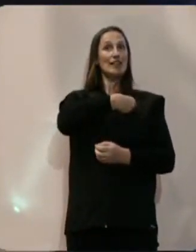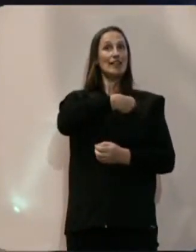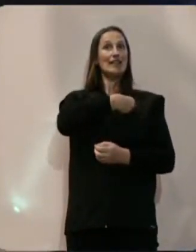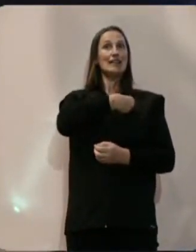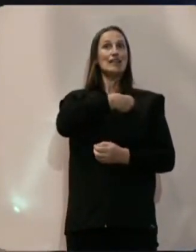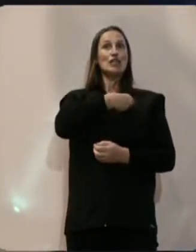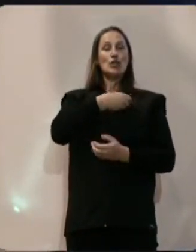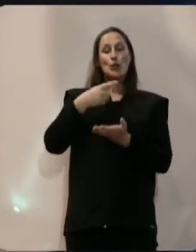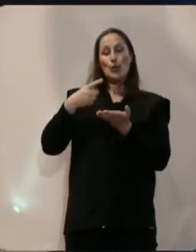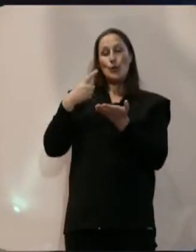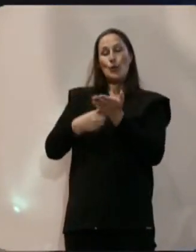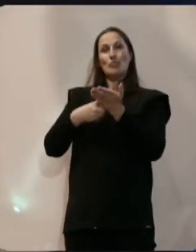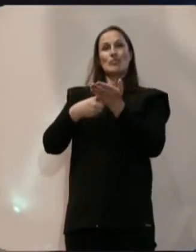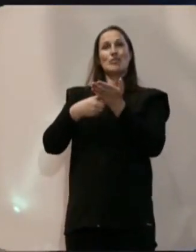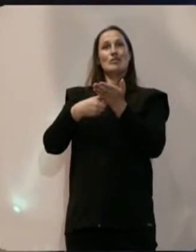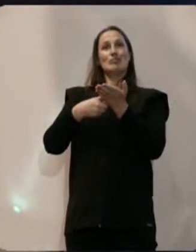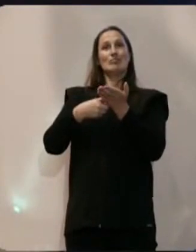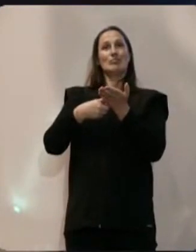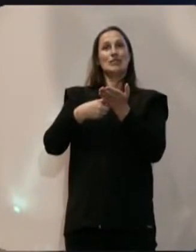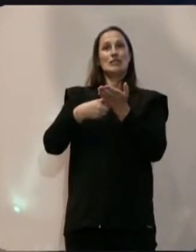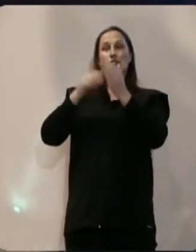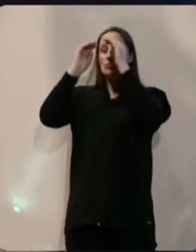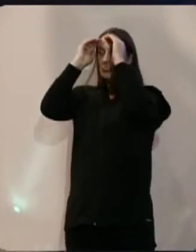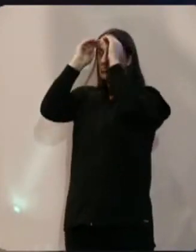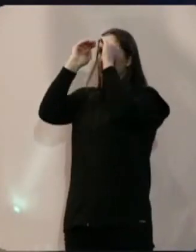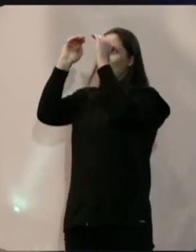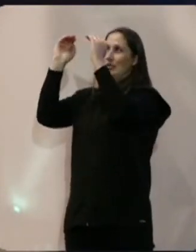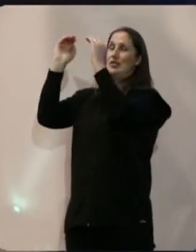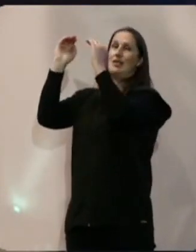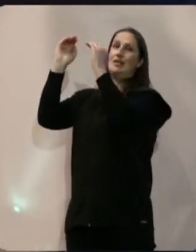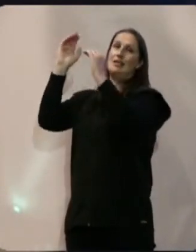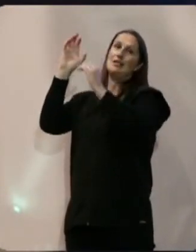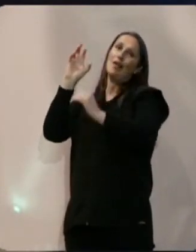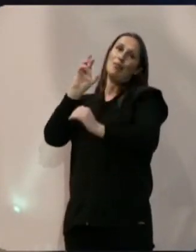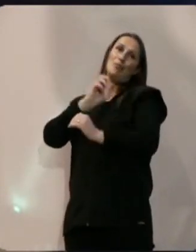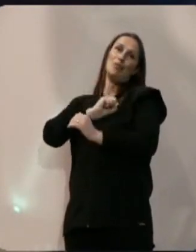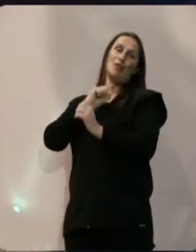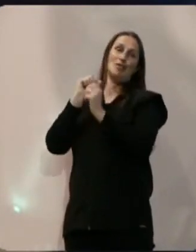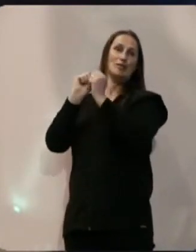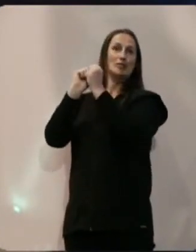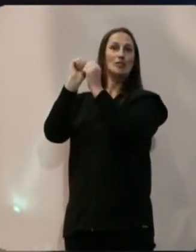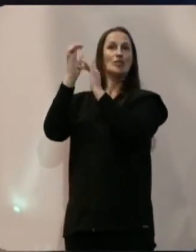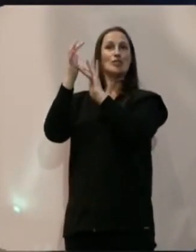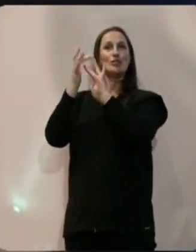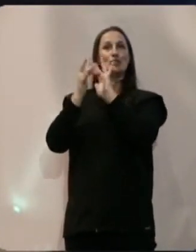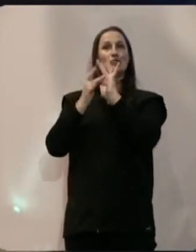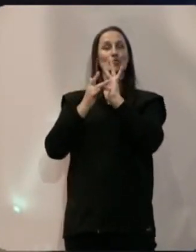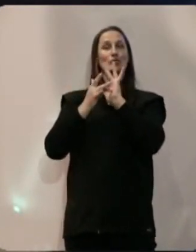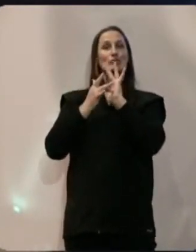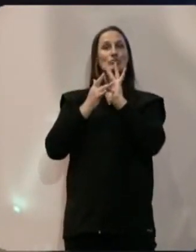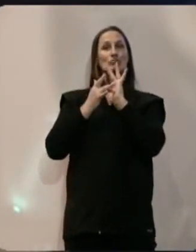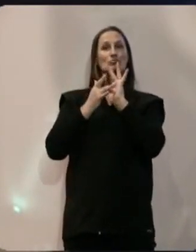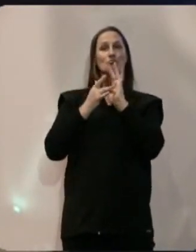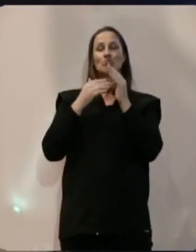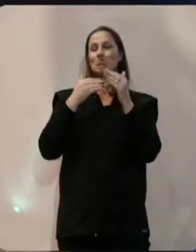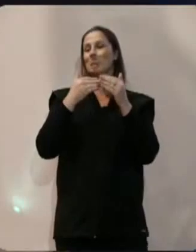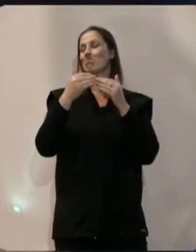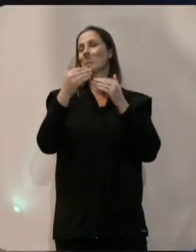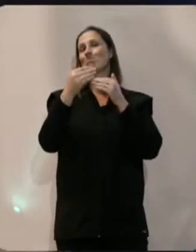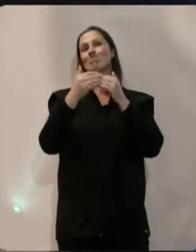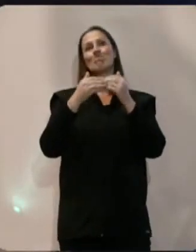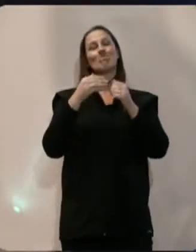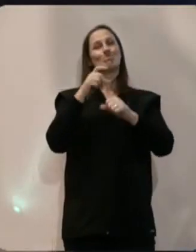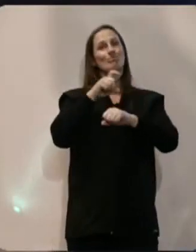um compromisso de obediência amorosa a Jesus, seja em que situação